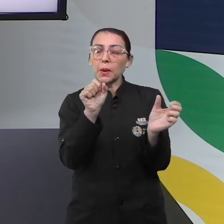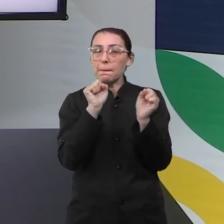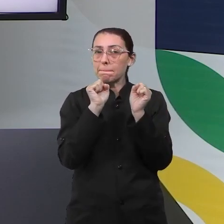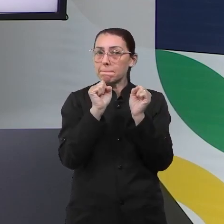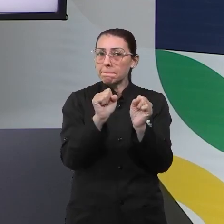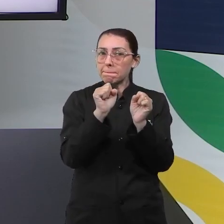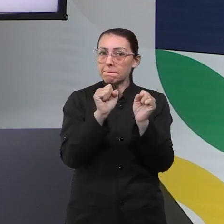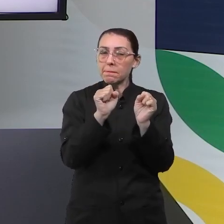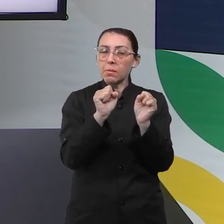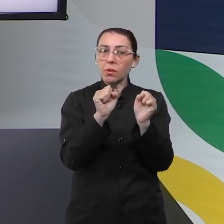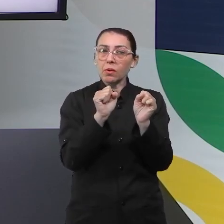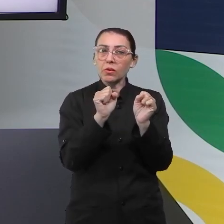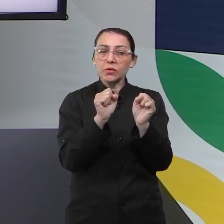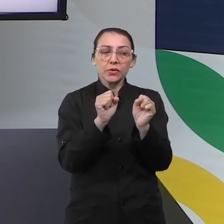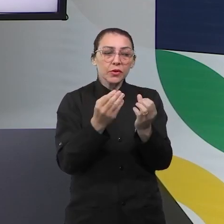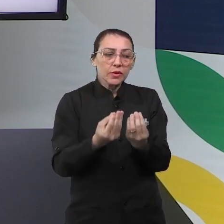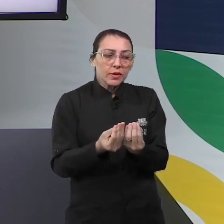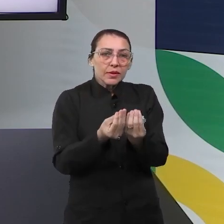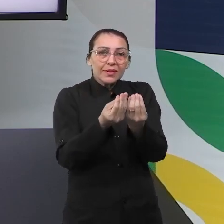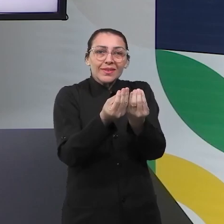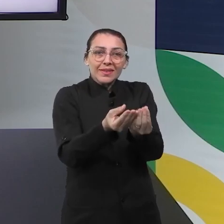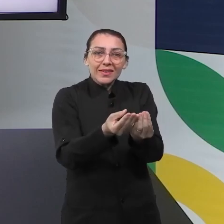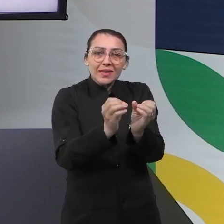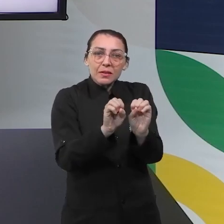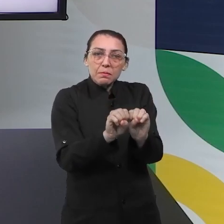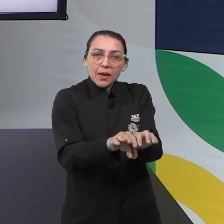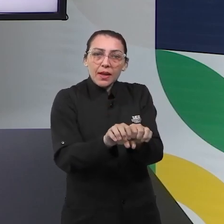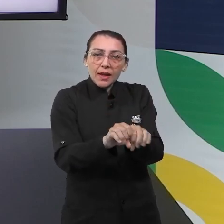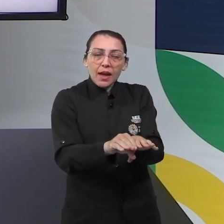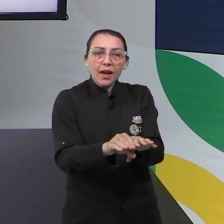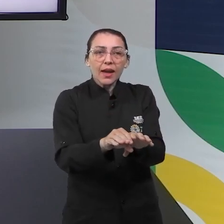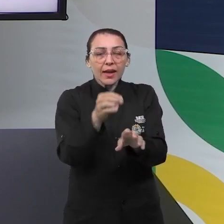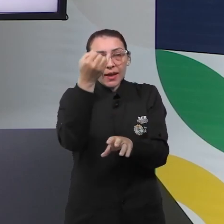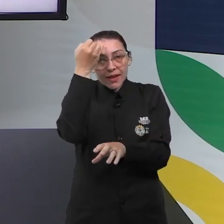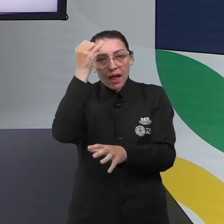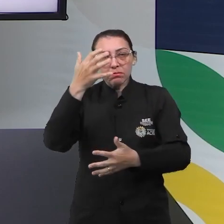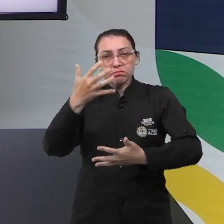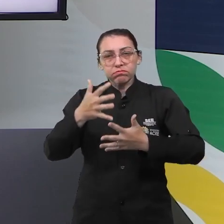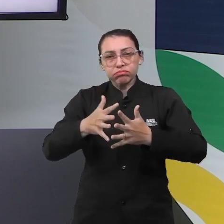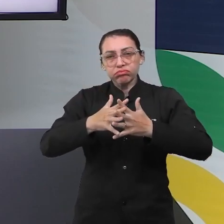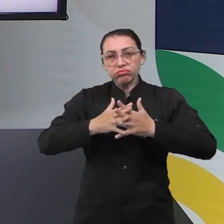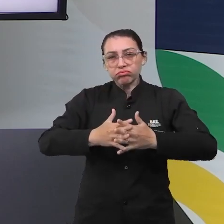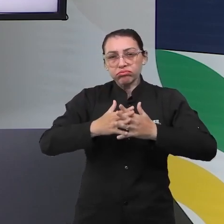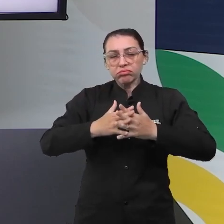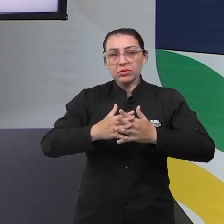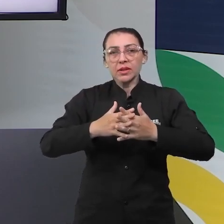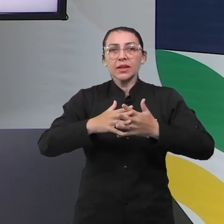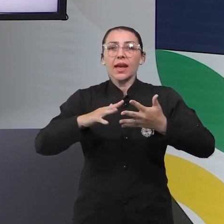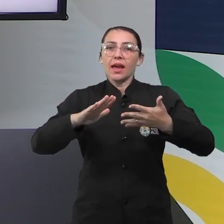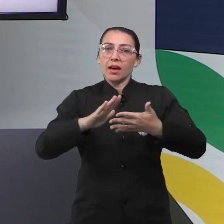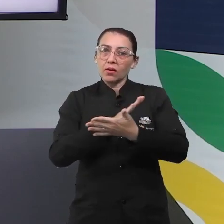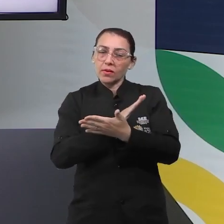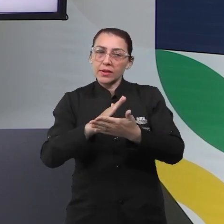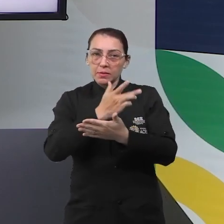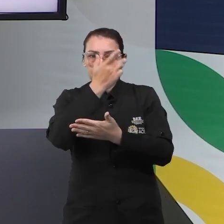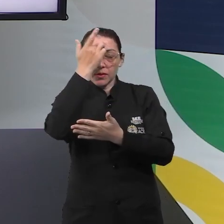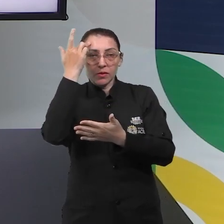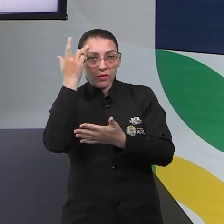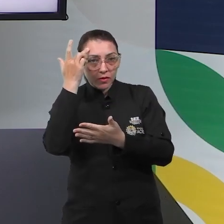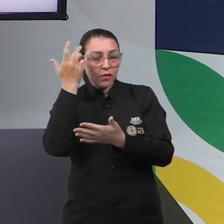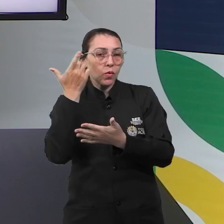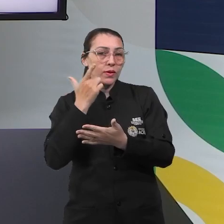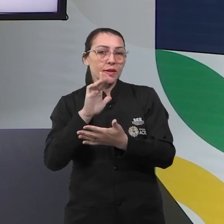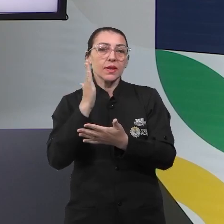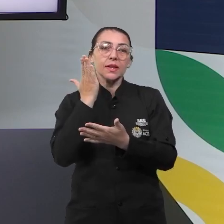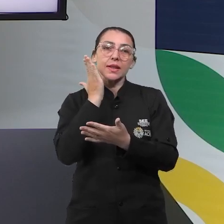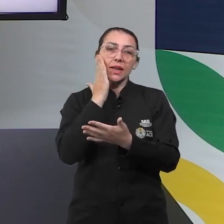pode passar para o interlocutor? Pode passar ideias confusas e nem sempre as pessoas vão